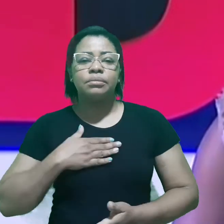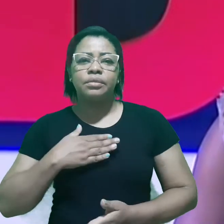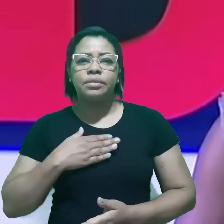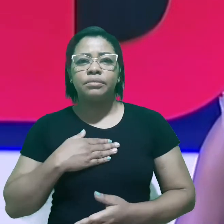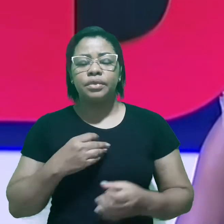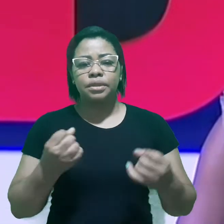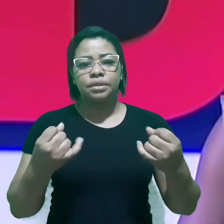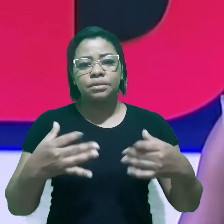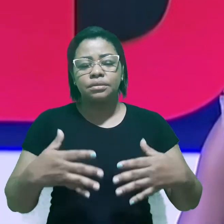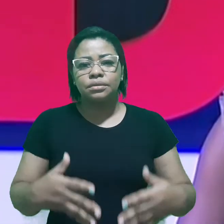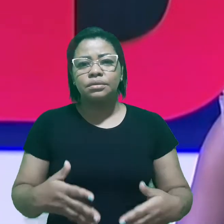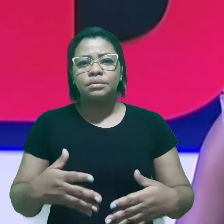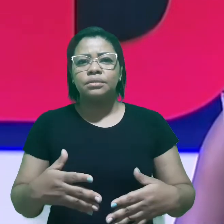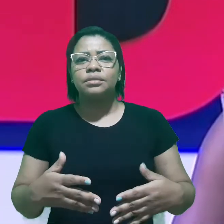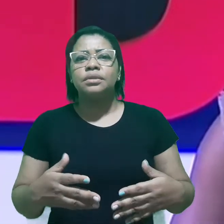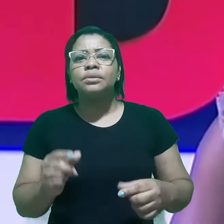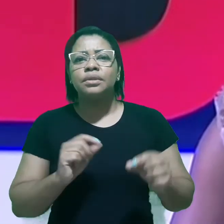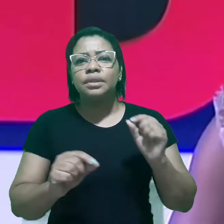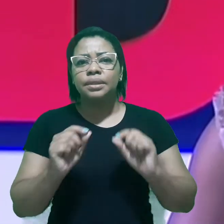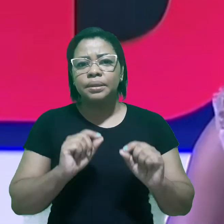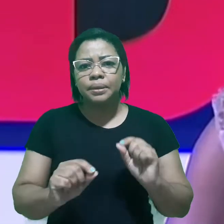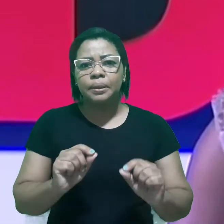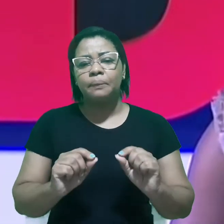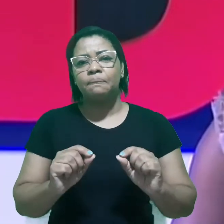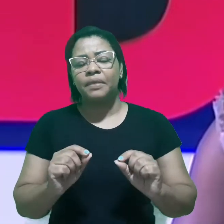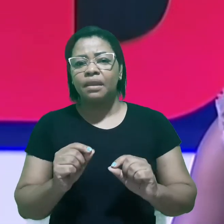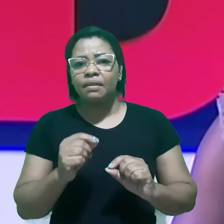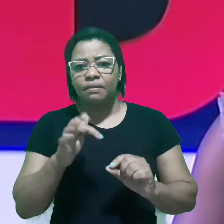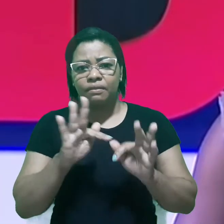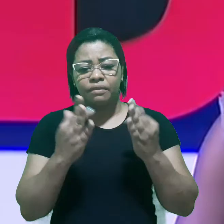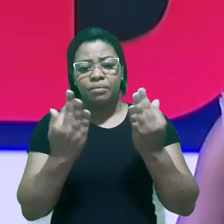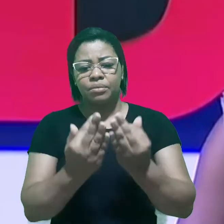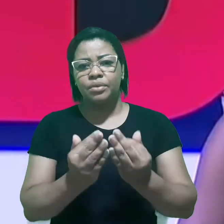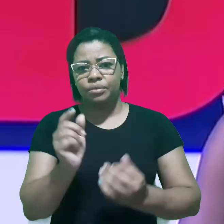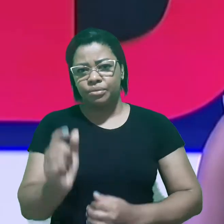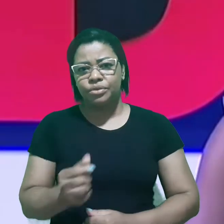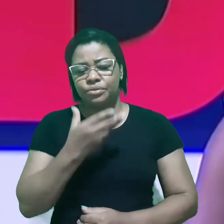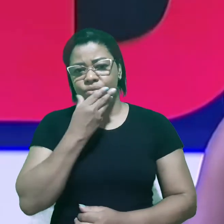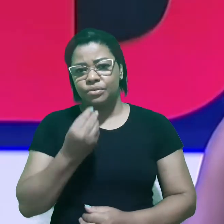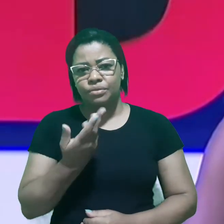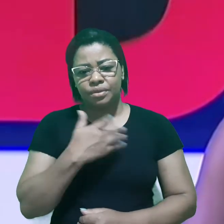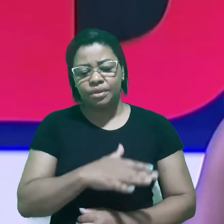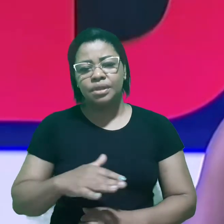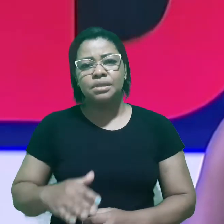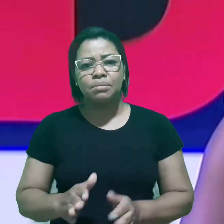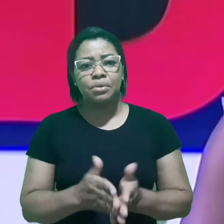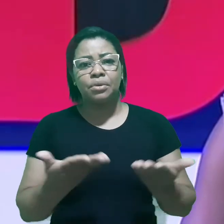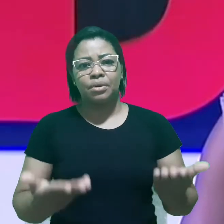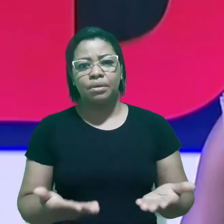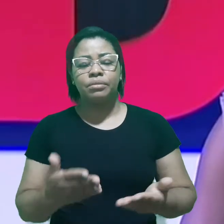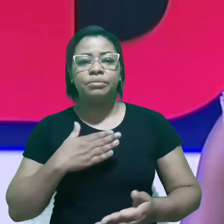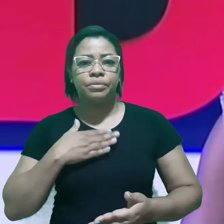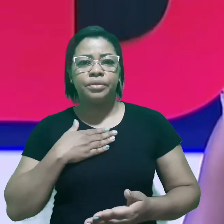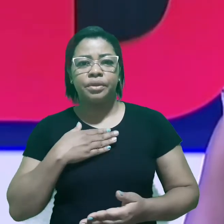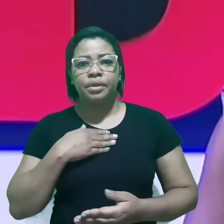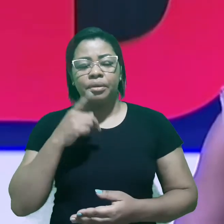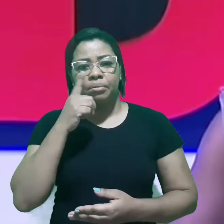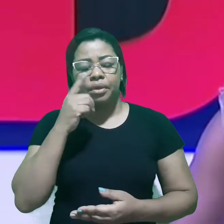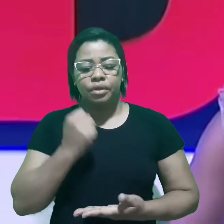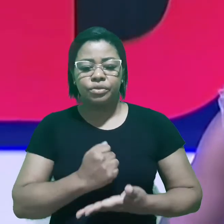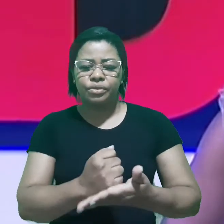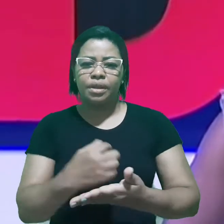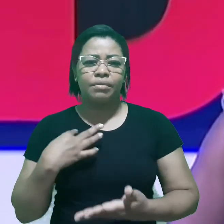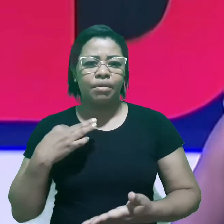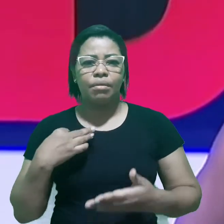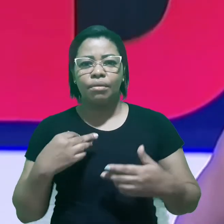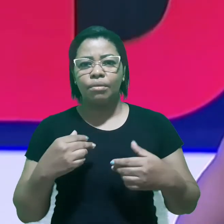família era muito pobre. Minha mãe enviava inhames, arroz e nossas roupas usadas para sua família. E quando